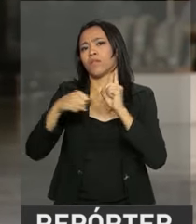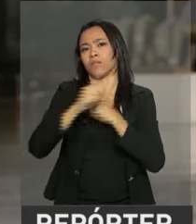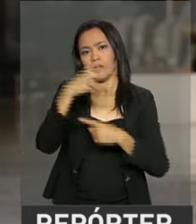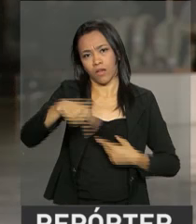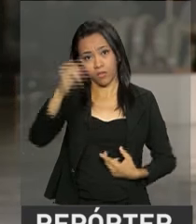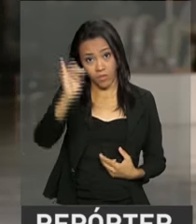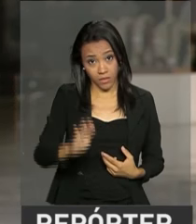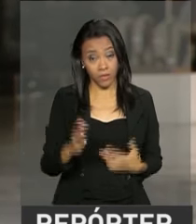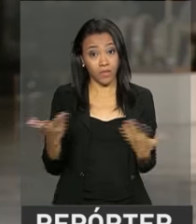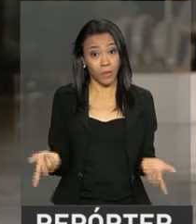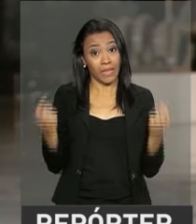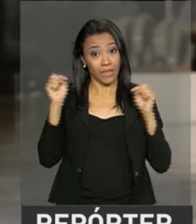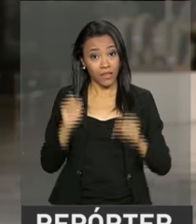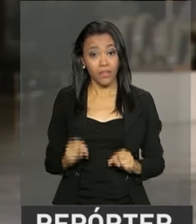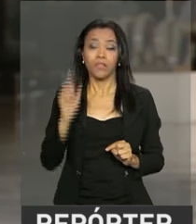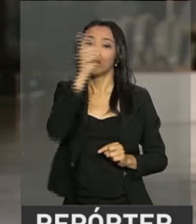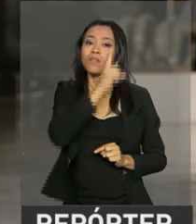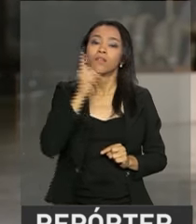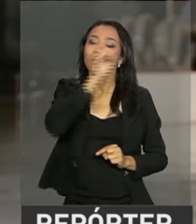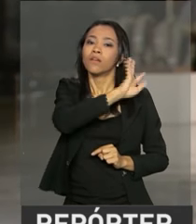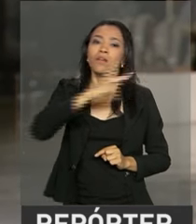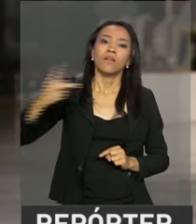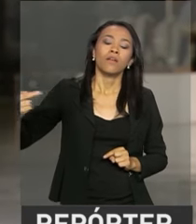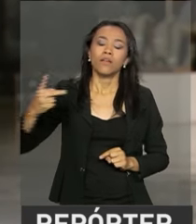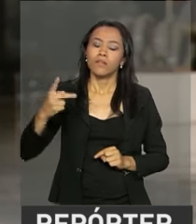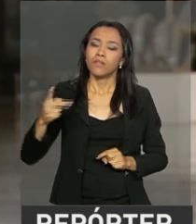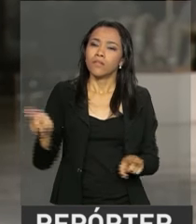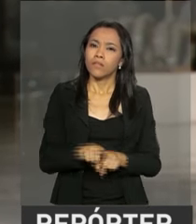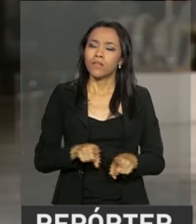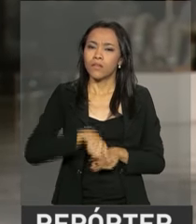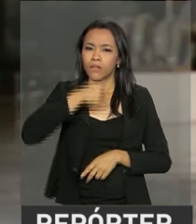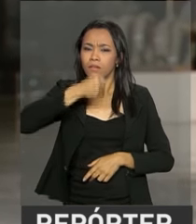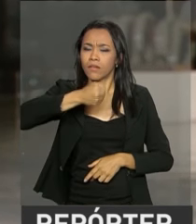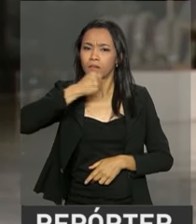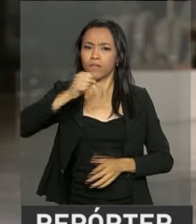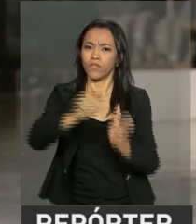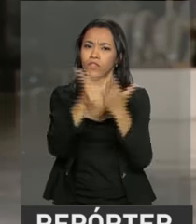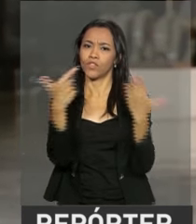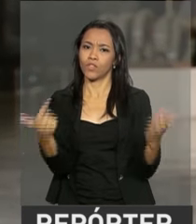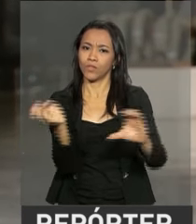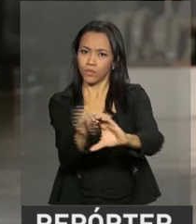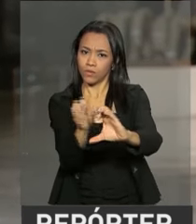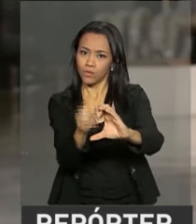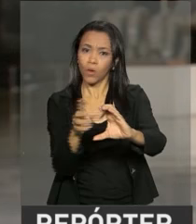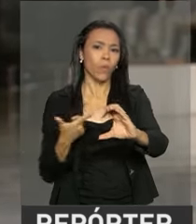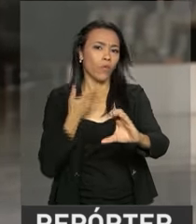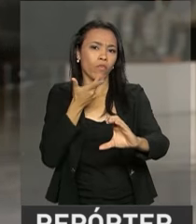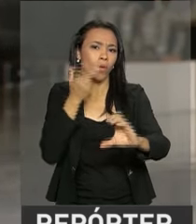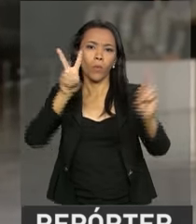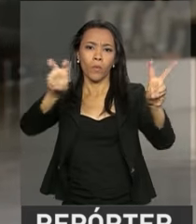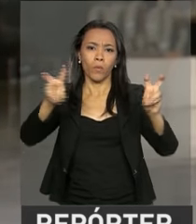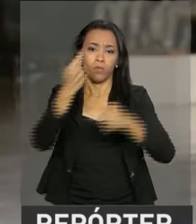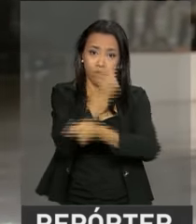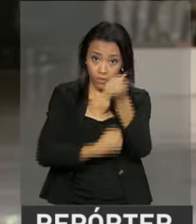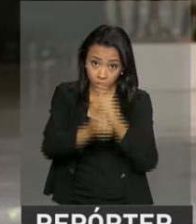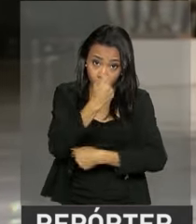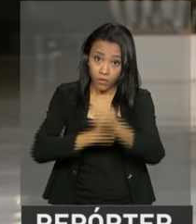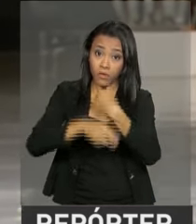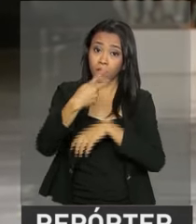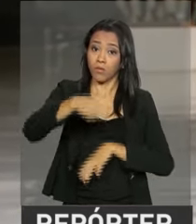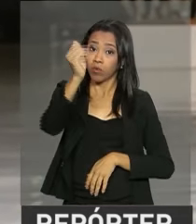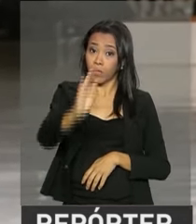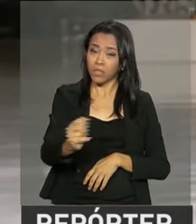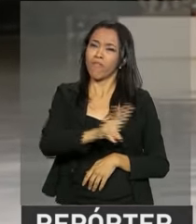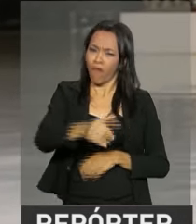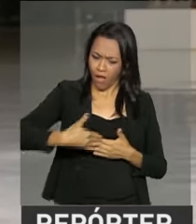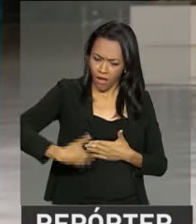e ainda neste domingo o presidente michel temer concedeu uma entrevista exclusiva ao jornal o globo e falou sobre a economia do país ele disse que deve